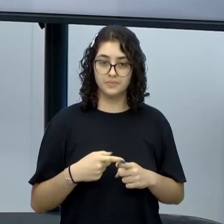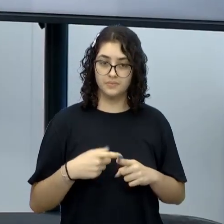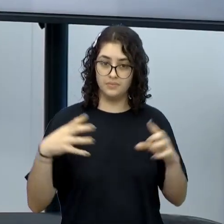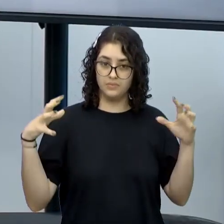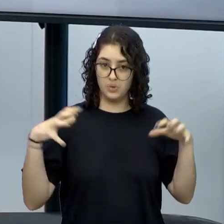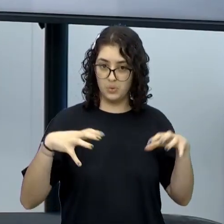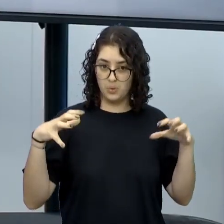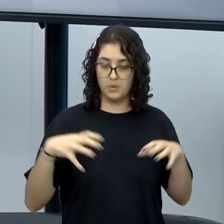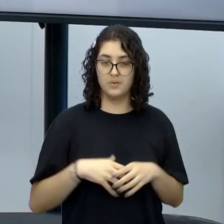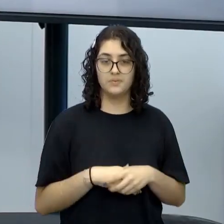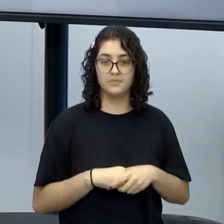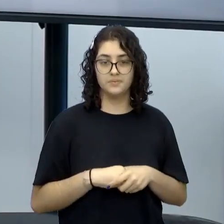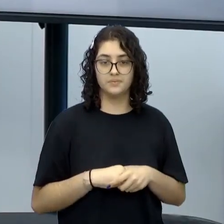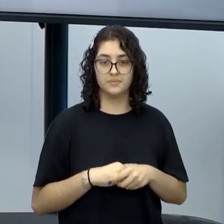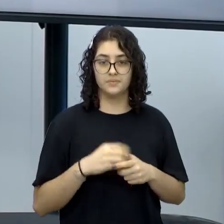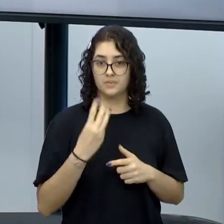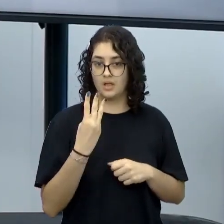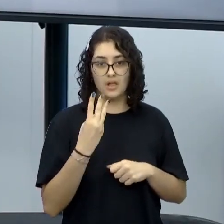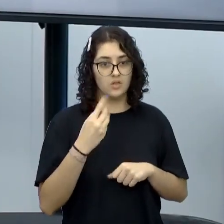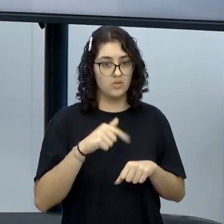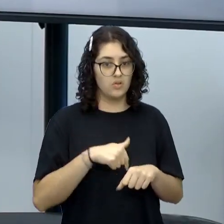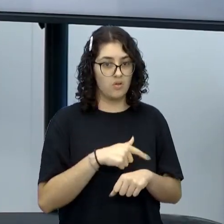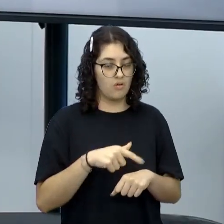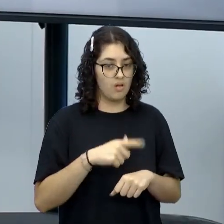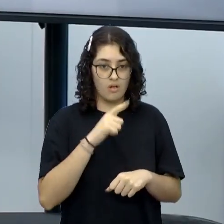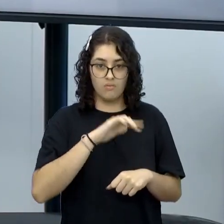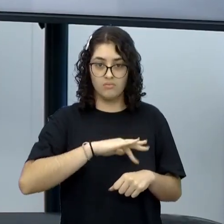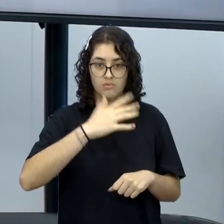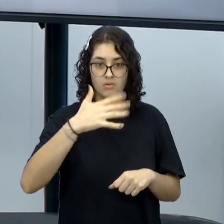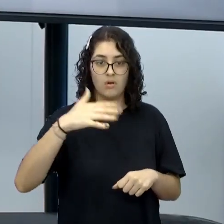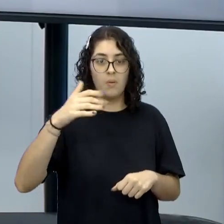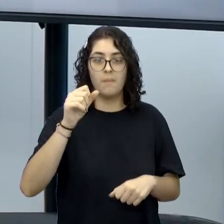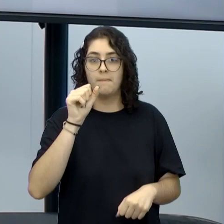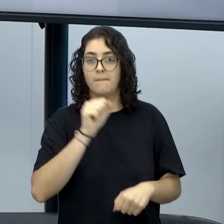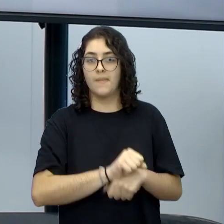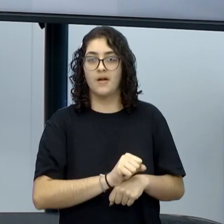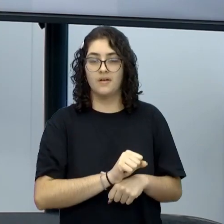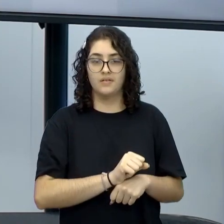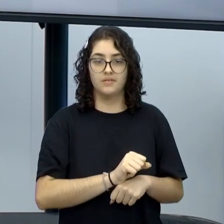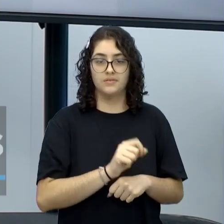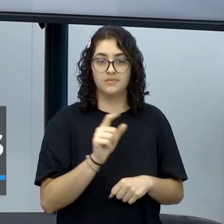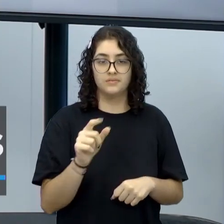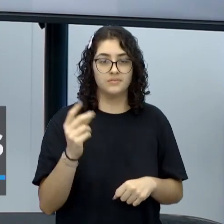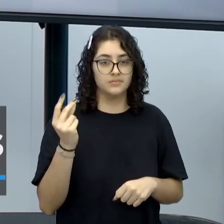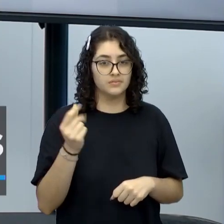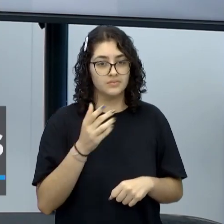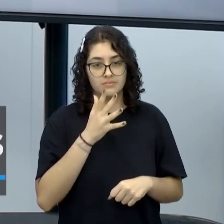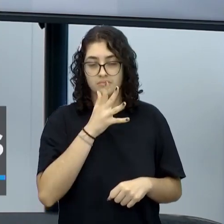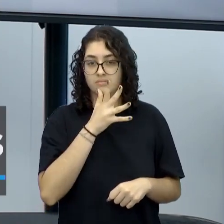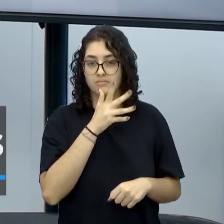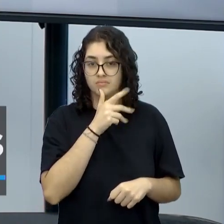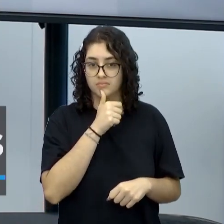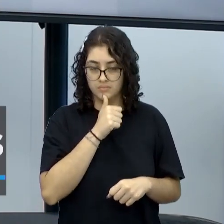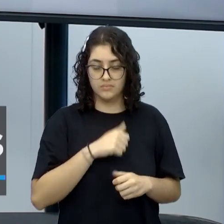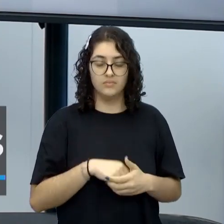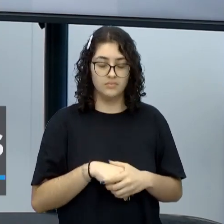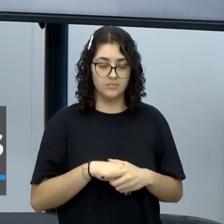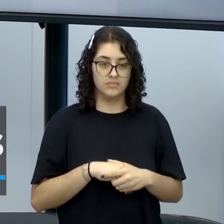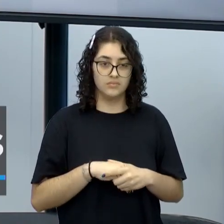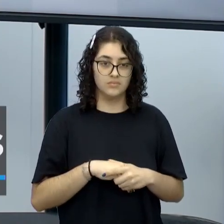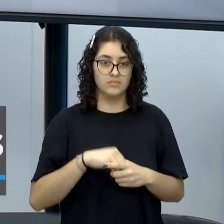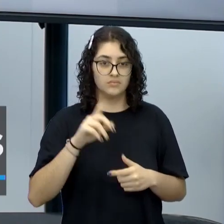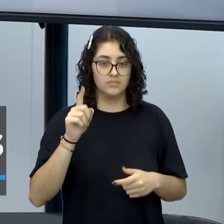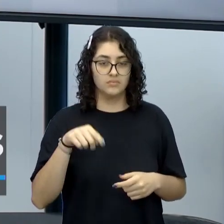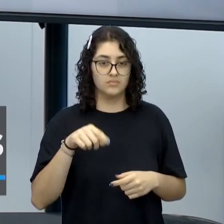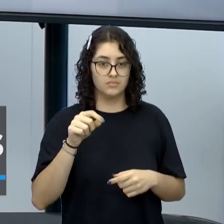choveu 3 horinhas. O rio não tá ali 3 horinhas. O rio tá ali, ó, o dia inteiro correndo. Então,